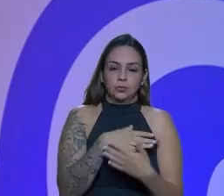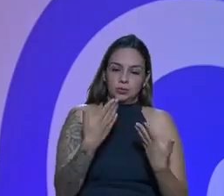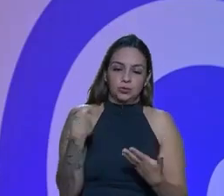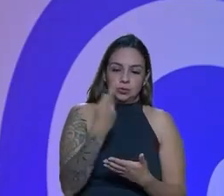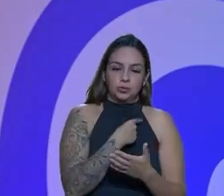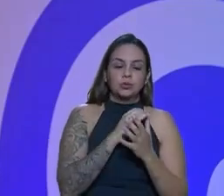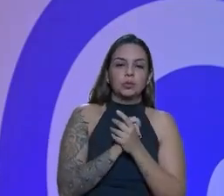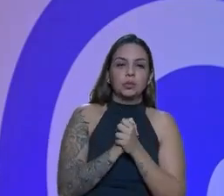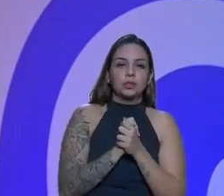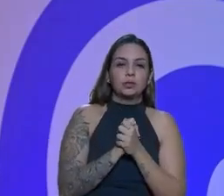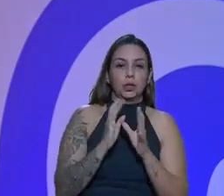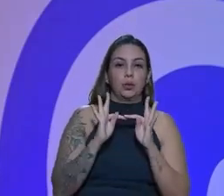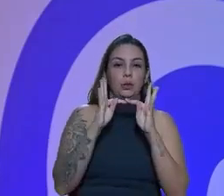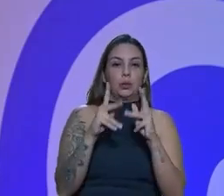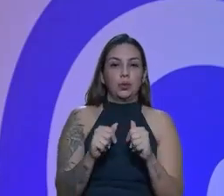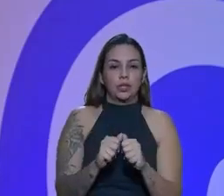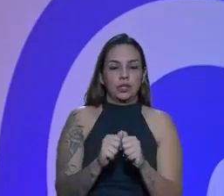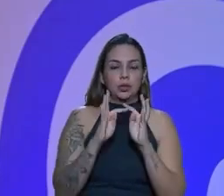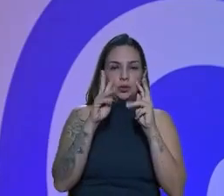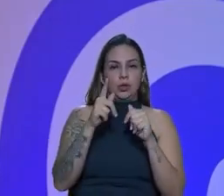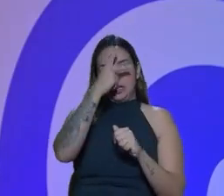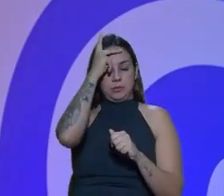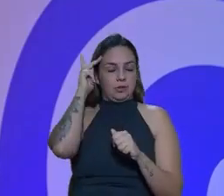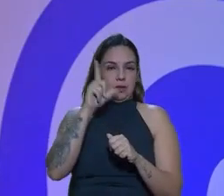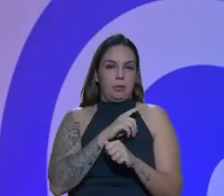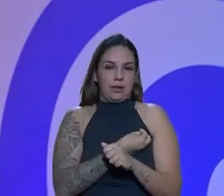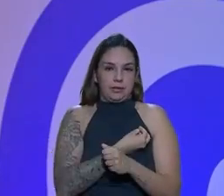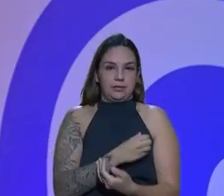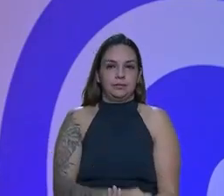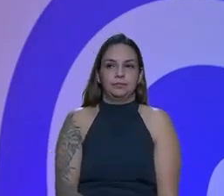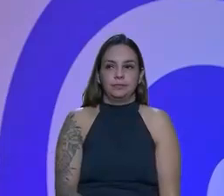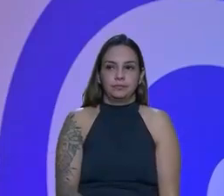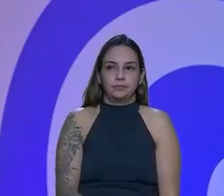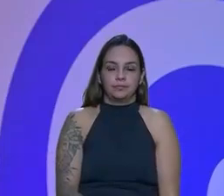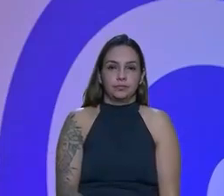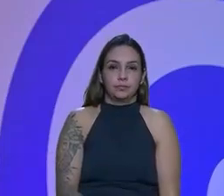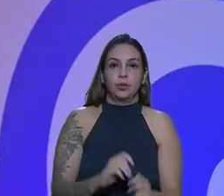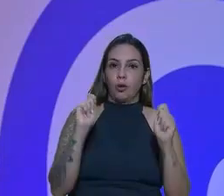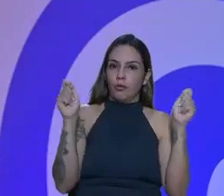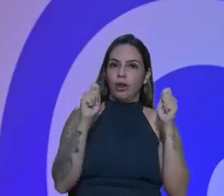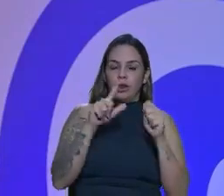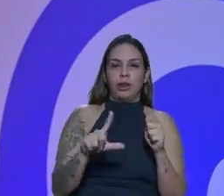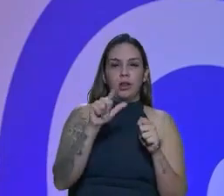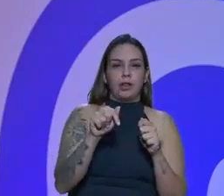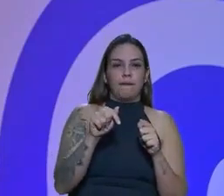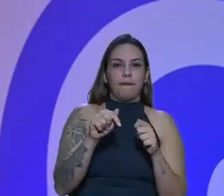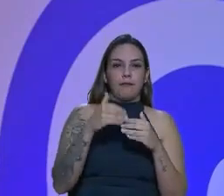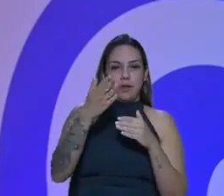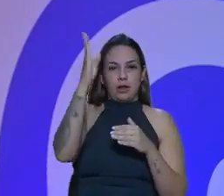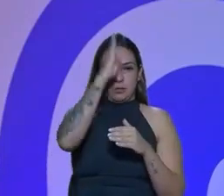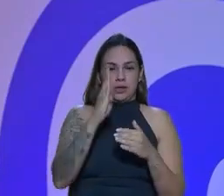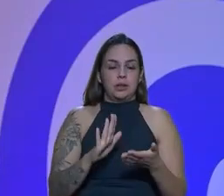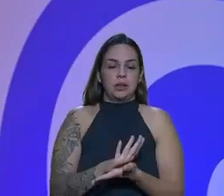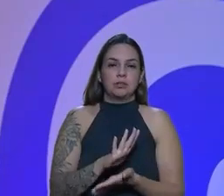quais cumprimentamos a todos e a todas as autoridades presentes. O Festival Literário